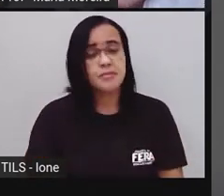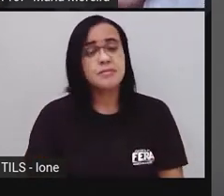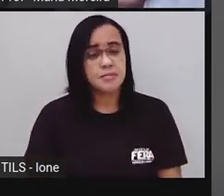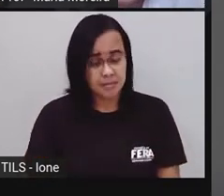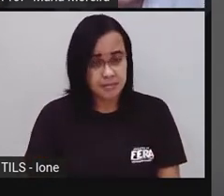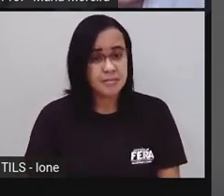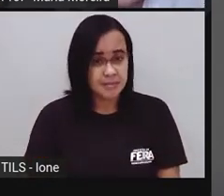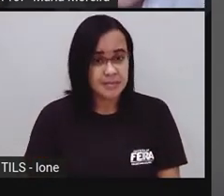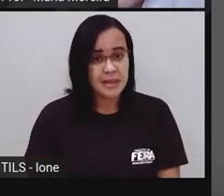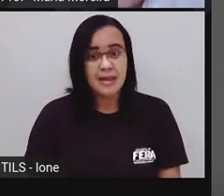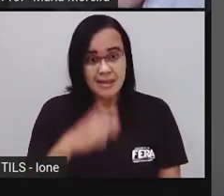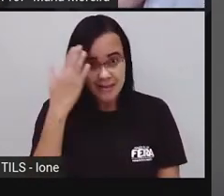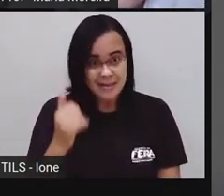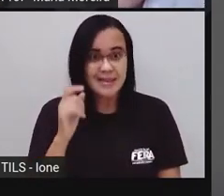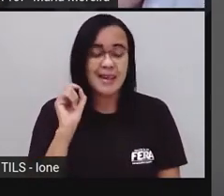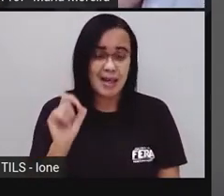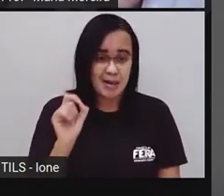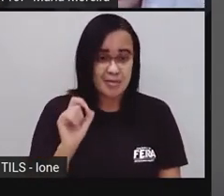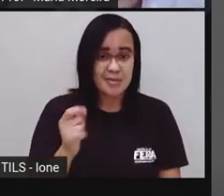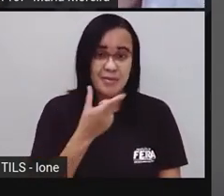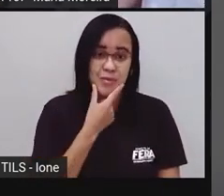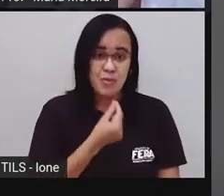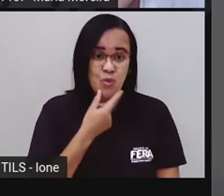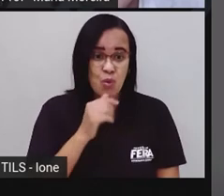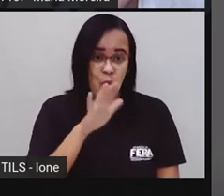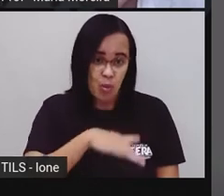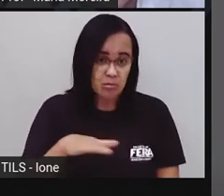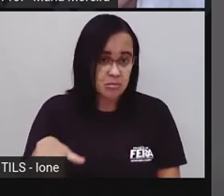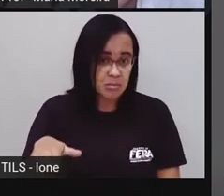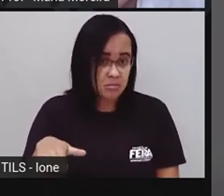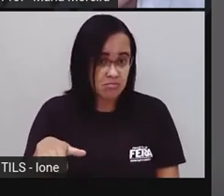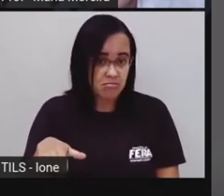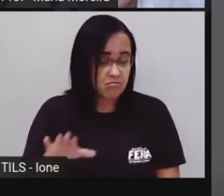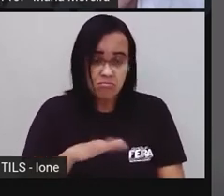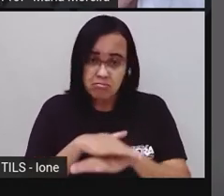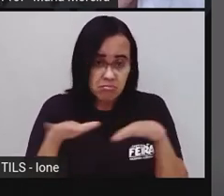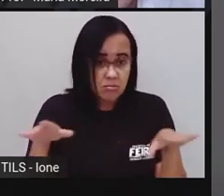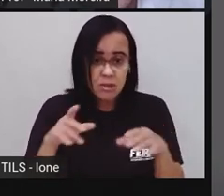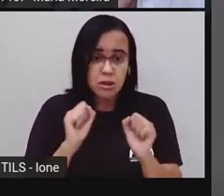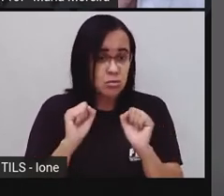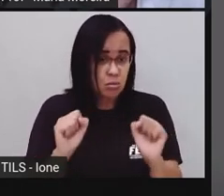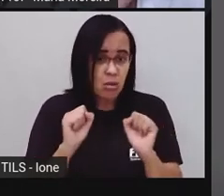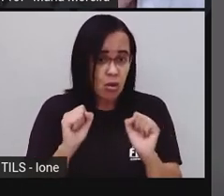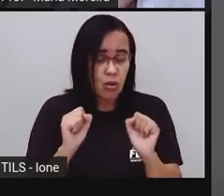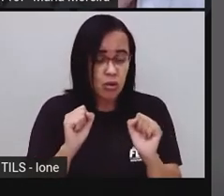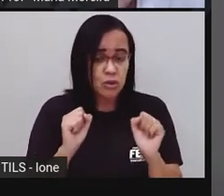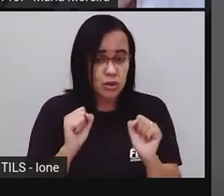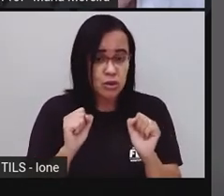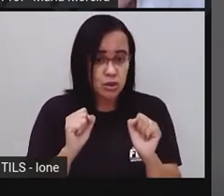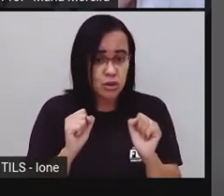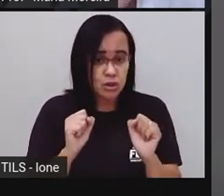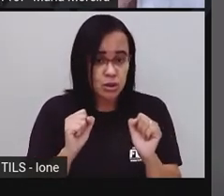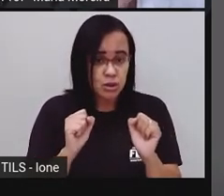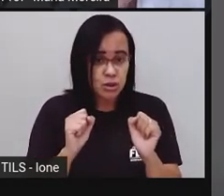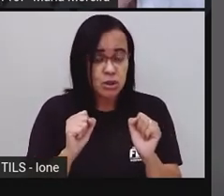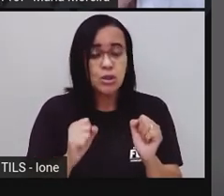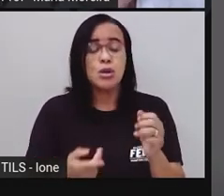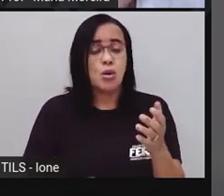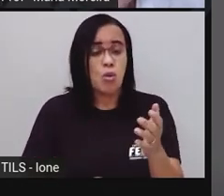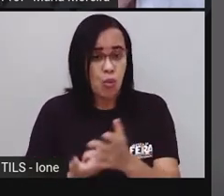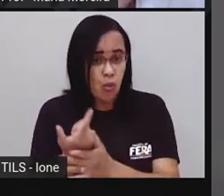ó Pedrinho só compraria Ele só pode né Vamos botar aqui ó só pode